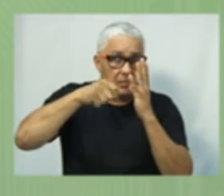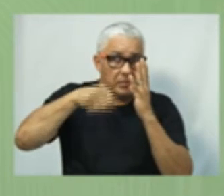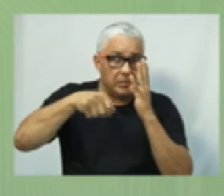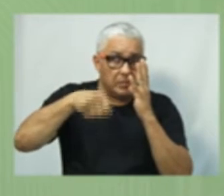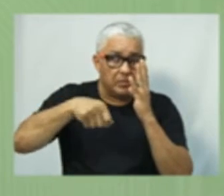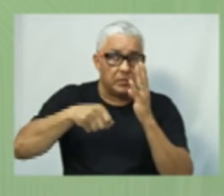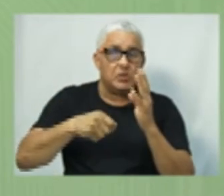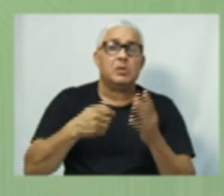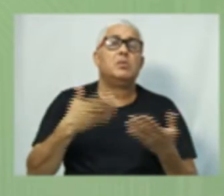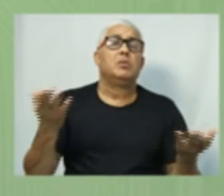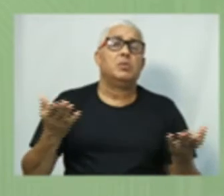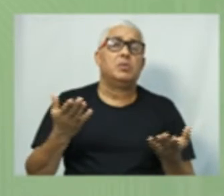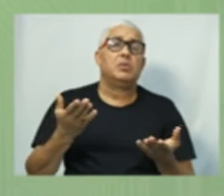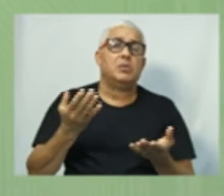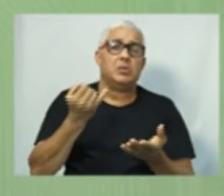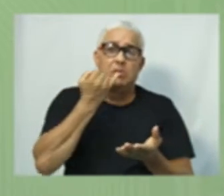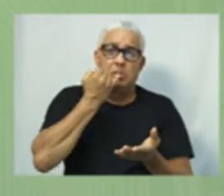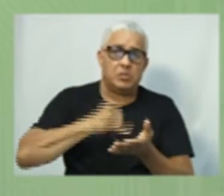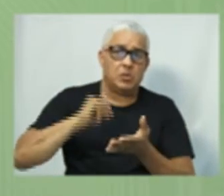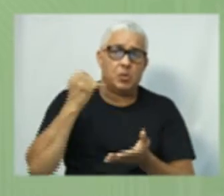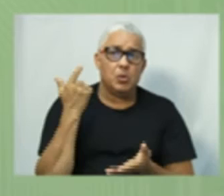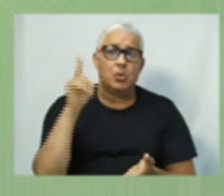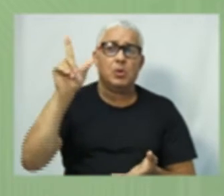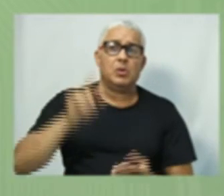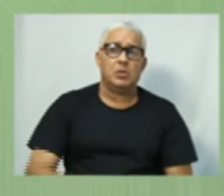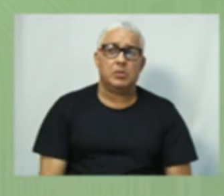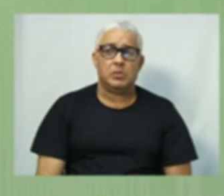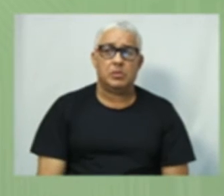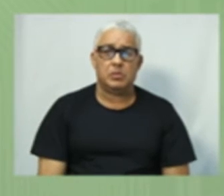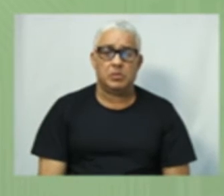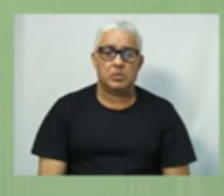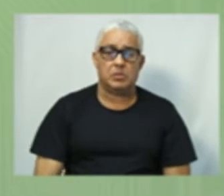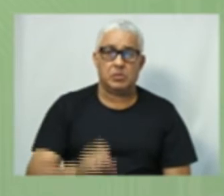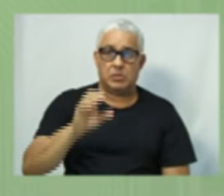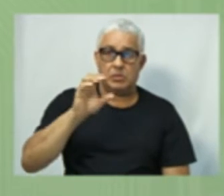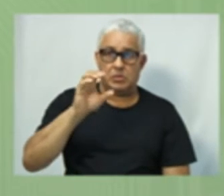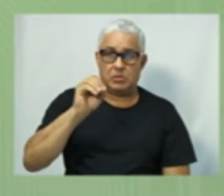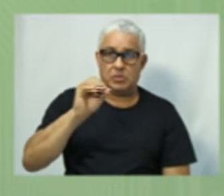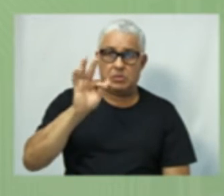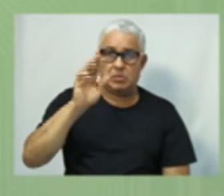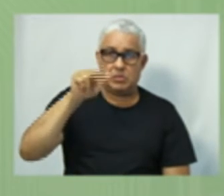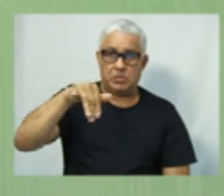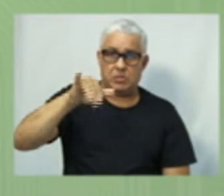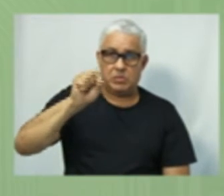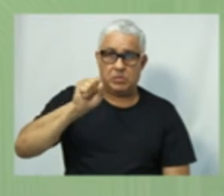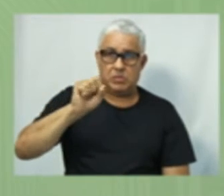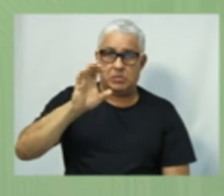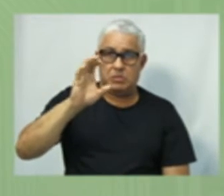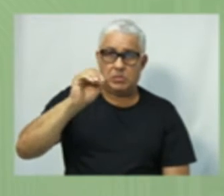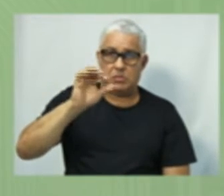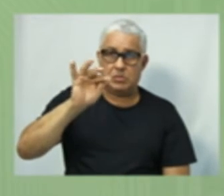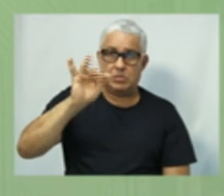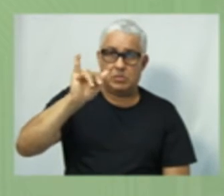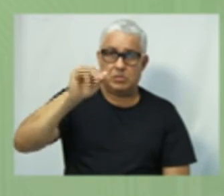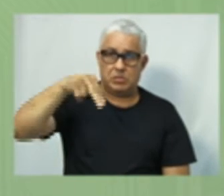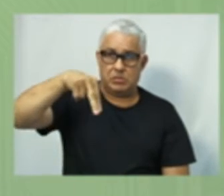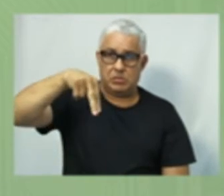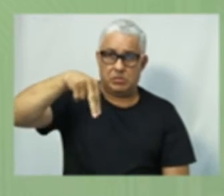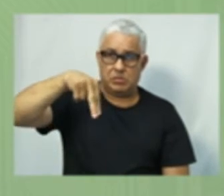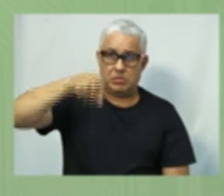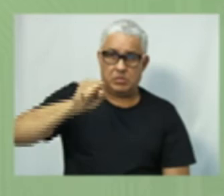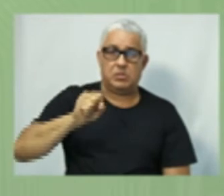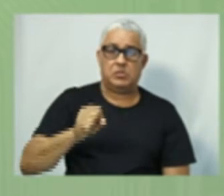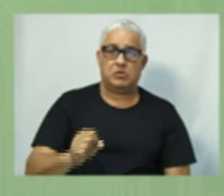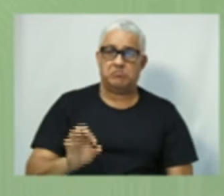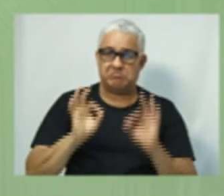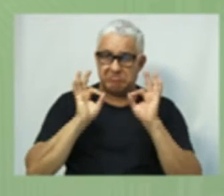que é mensal também daqui? O COFINS. Isso mesmo, pessoal. Pô, os alunos estão 10 hoje, hein? Vocês